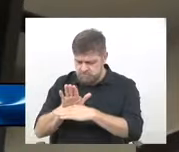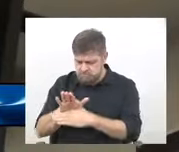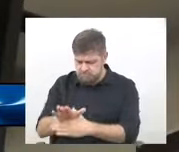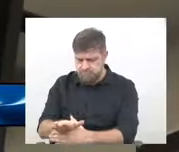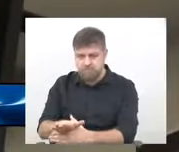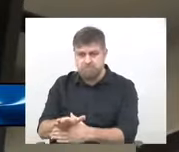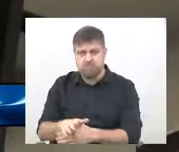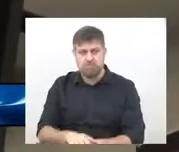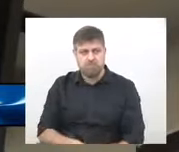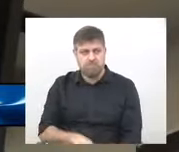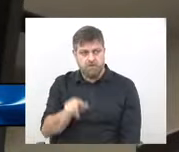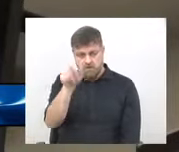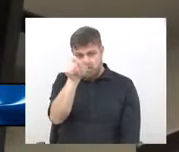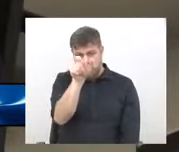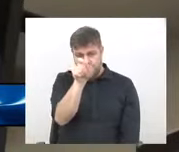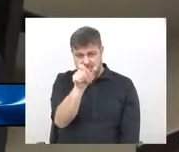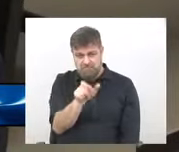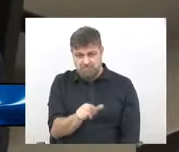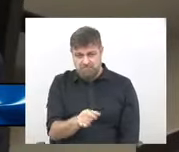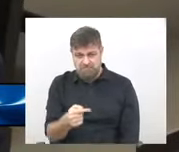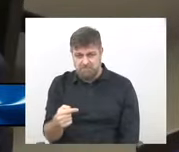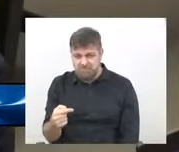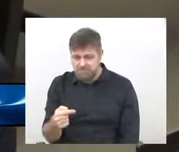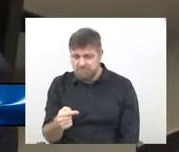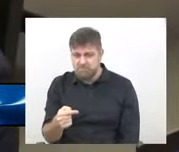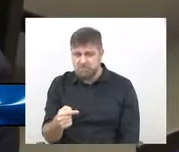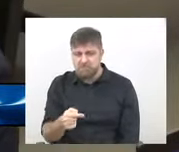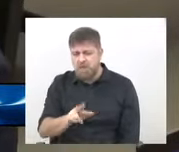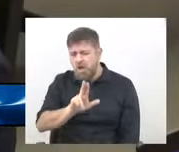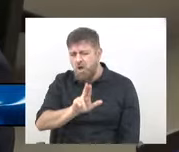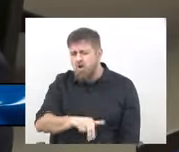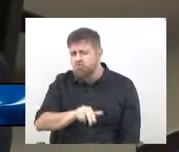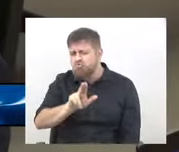uma pessoa que jamais